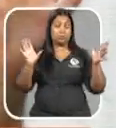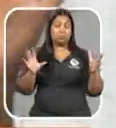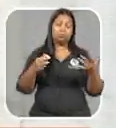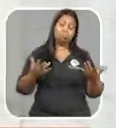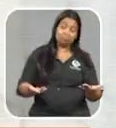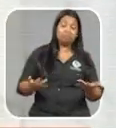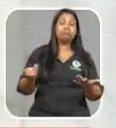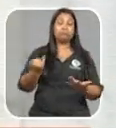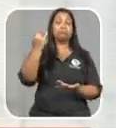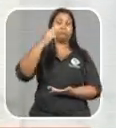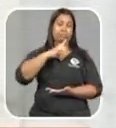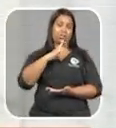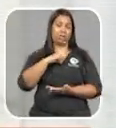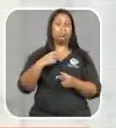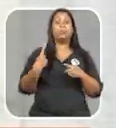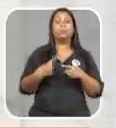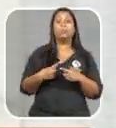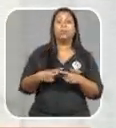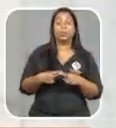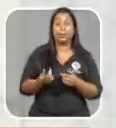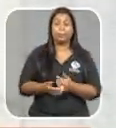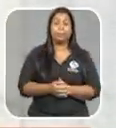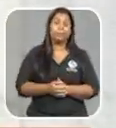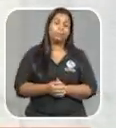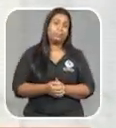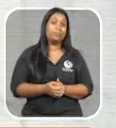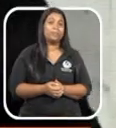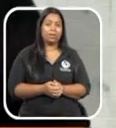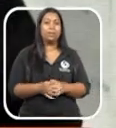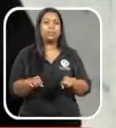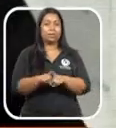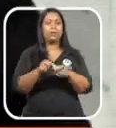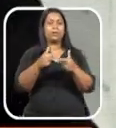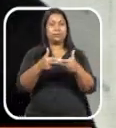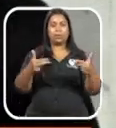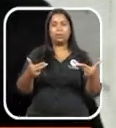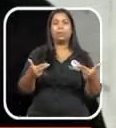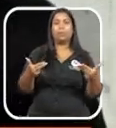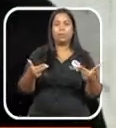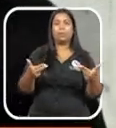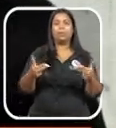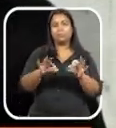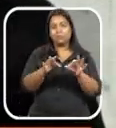apresentadas, mas é um direito Faz de parte cada do um, jogo, né, faz João? parte